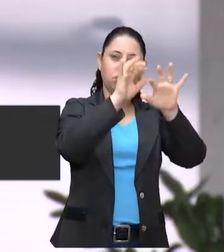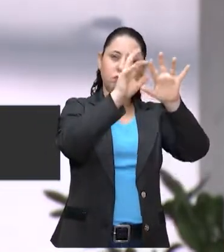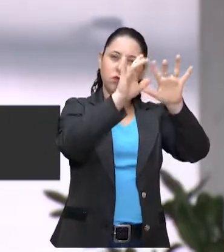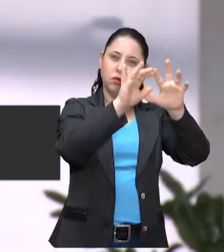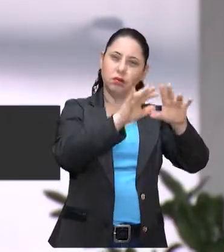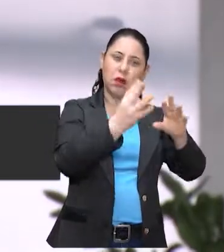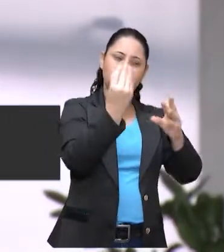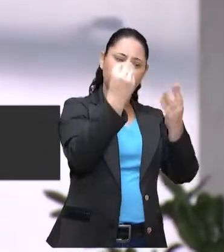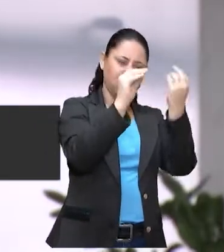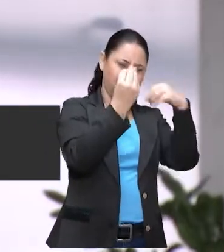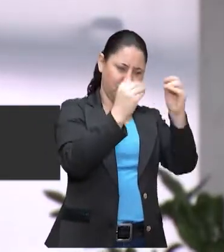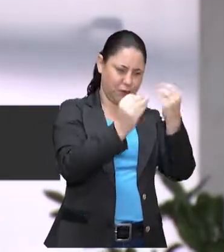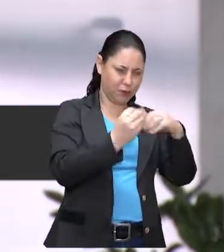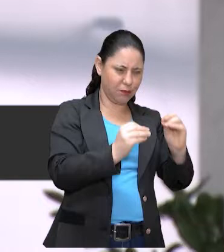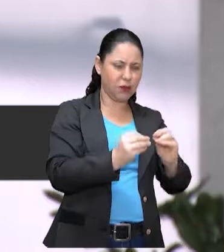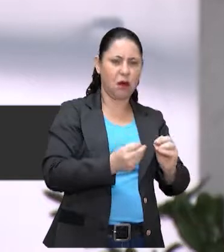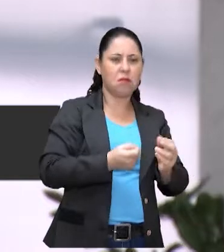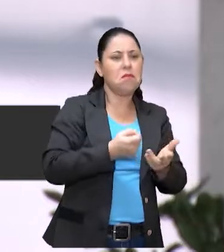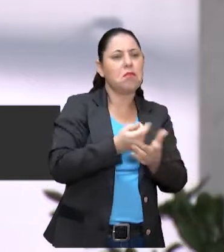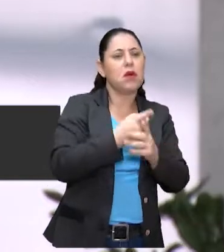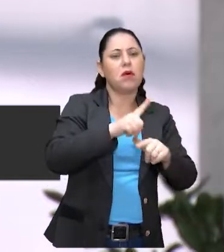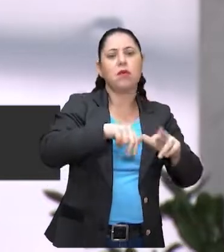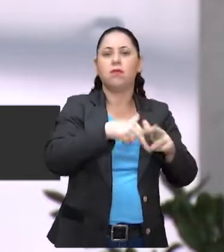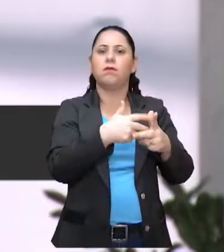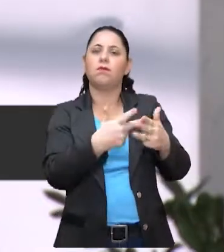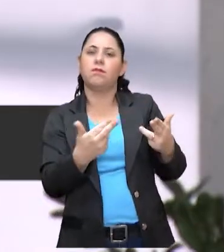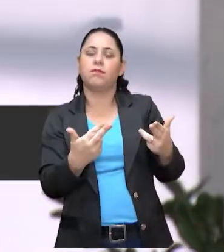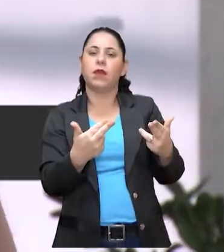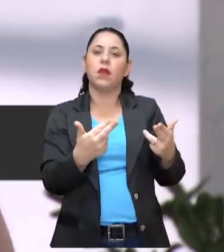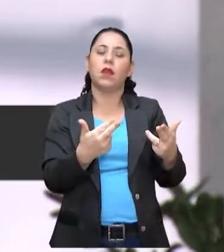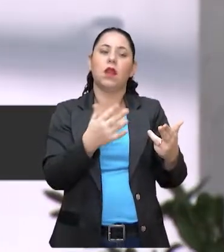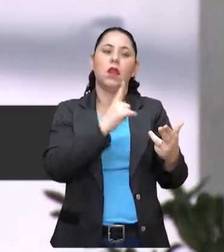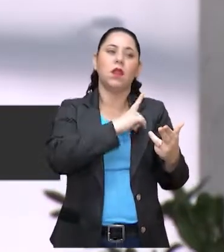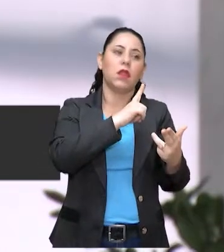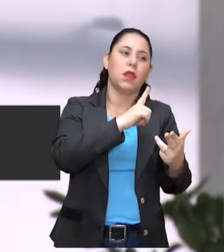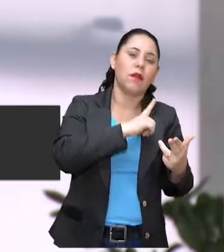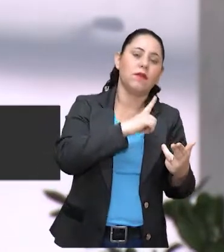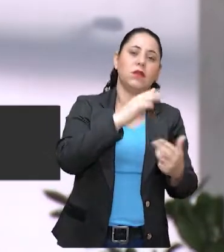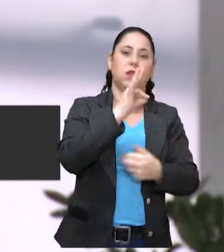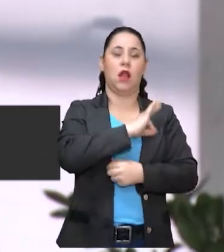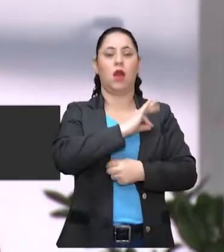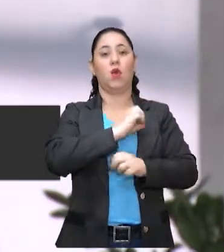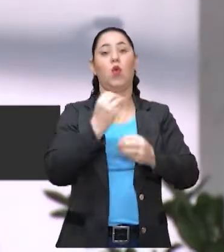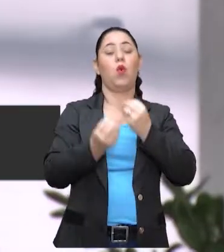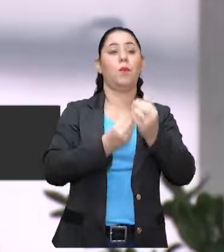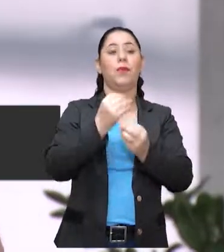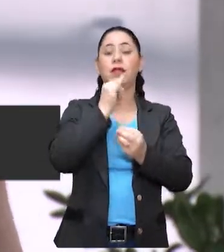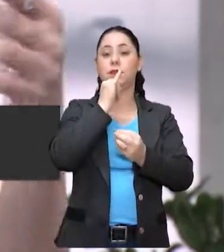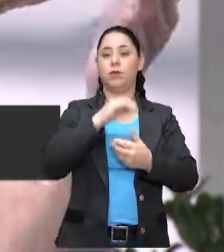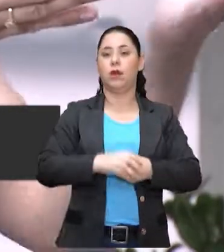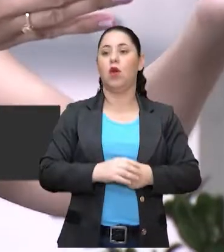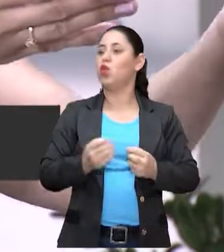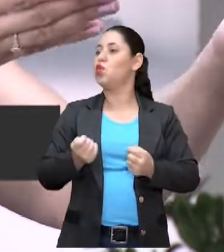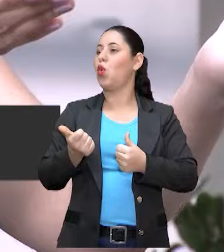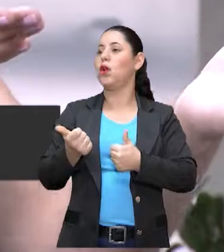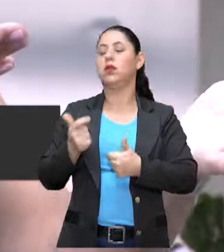planilha, eu posso registrar quanto eu gasto, eu posso registrar... quanto tive de entrada, de repente eu fiz uma doação, num caso